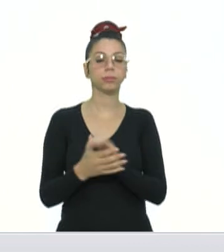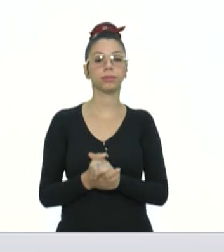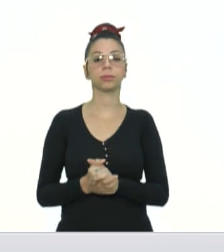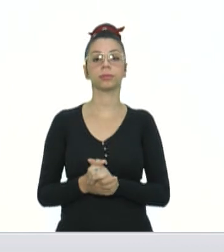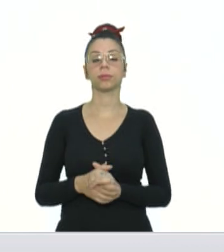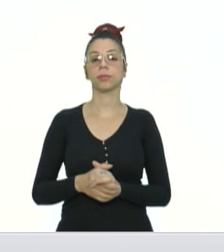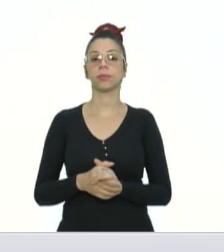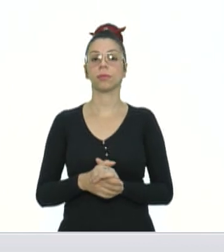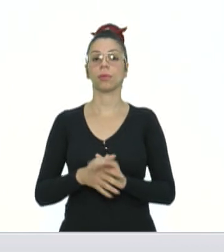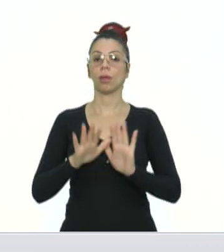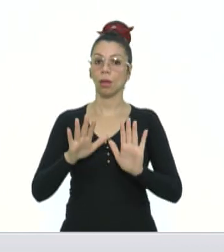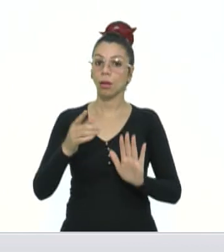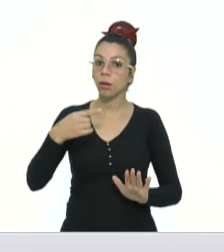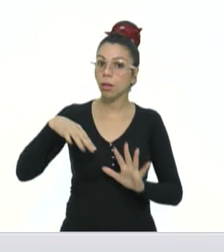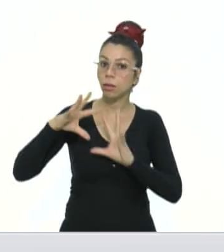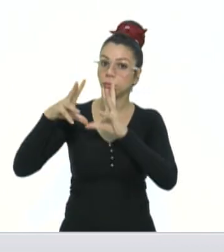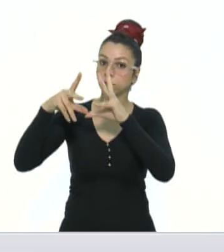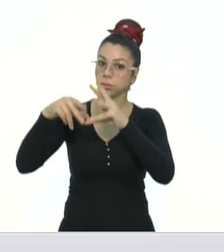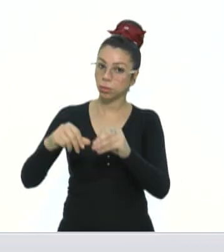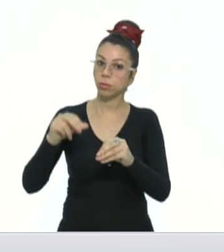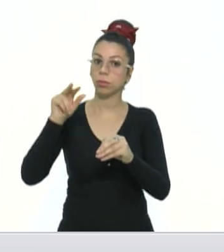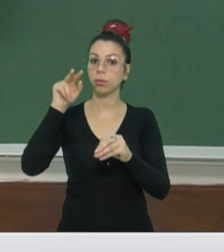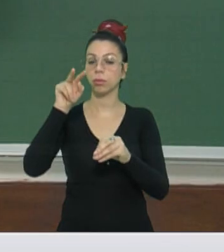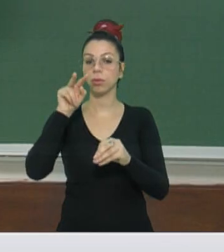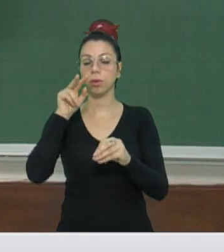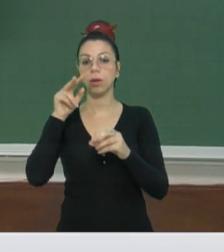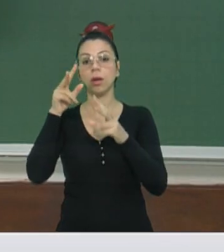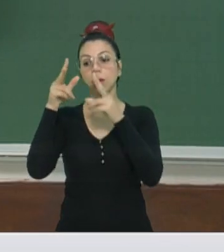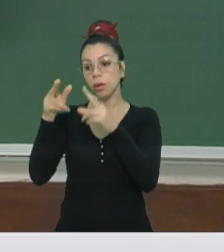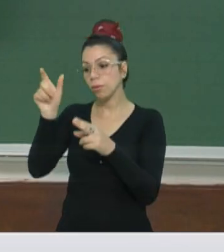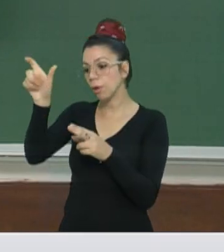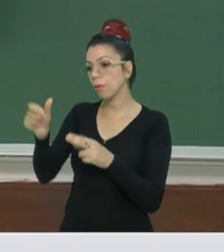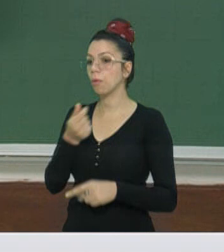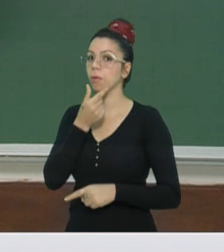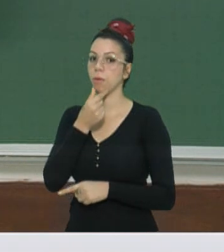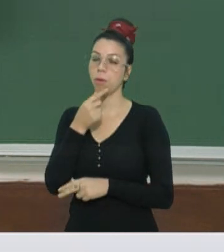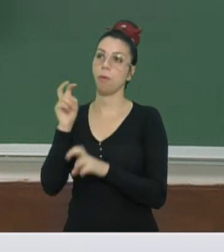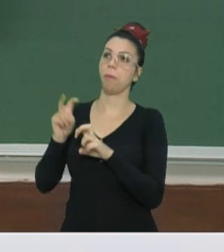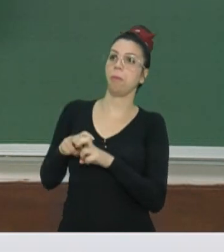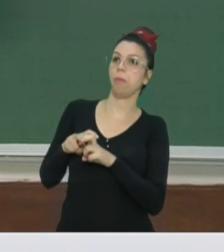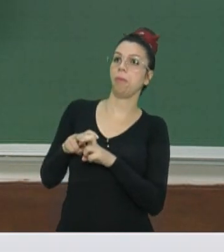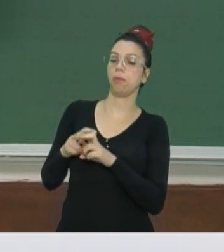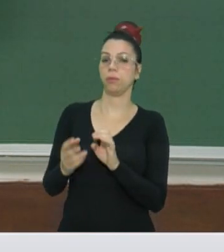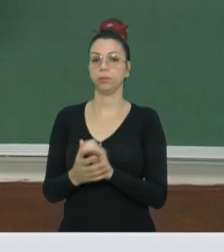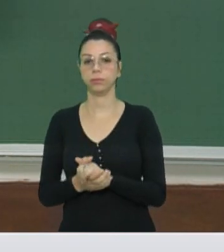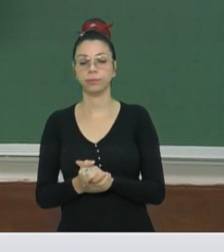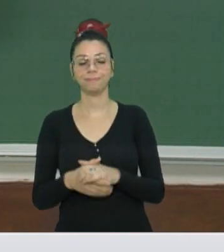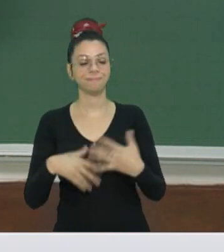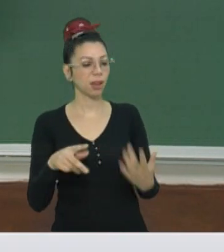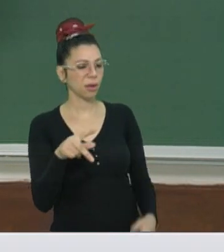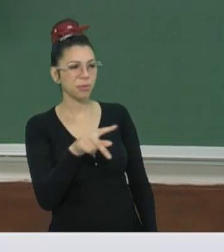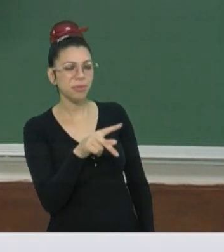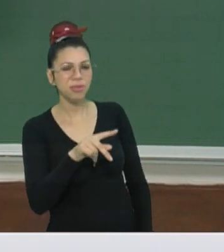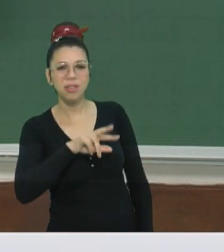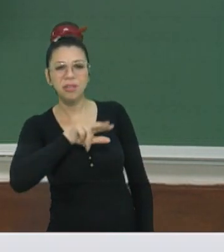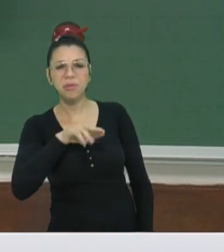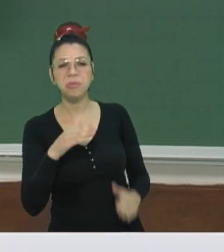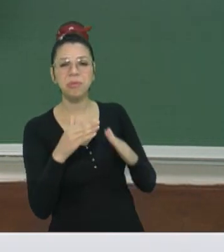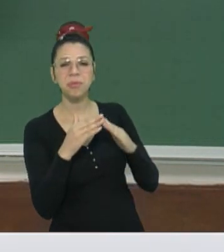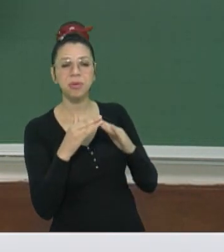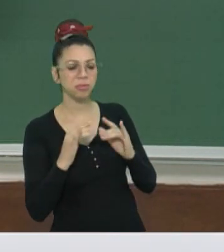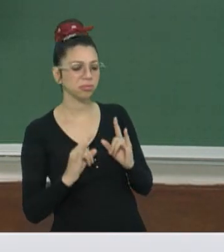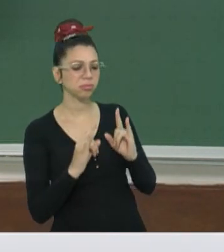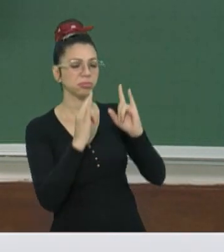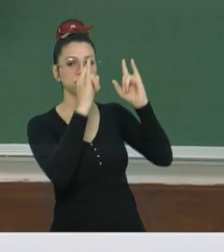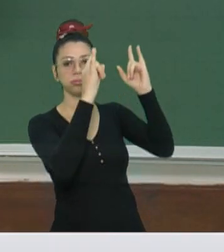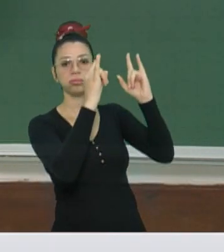Não faça como o nosso personagem. Importante que de repente você disse assim: professora, eu não moro em casa, eu moro num